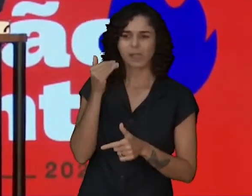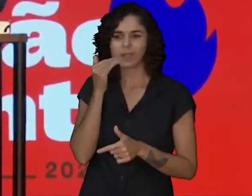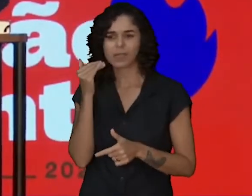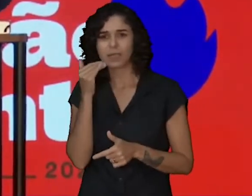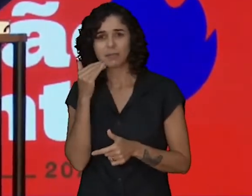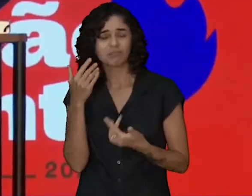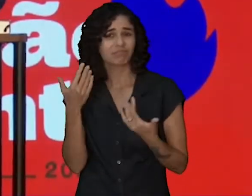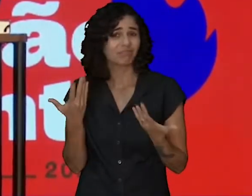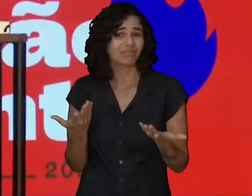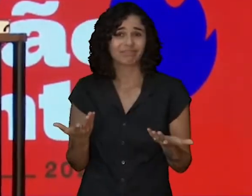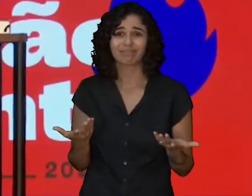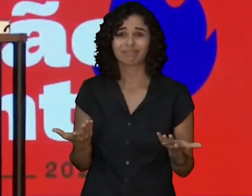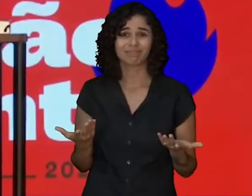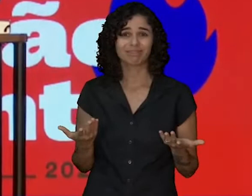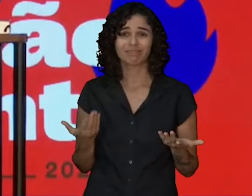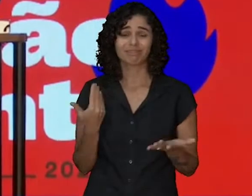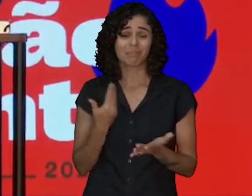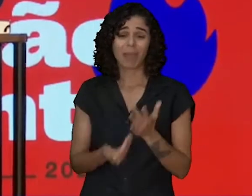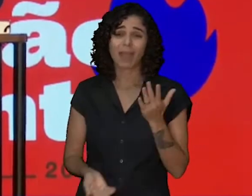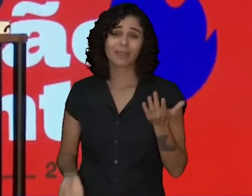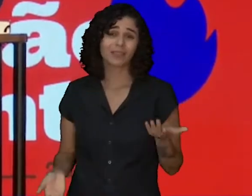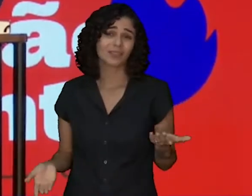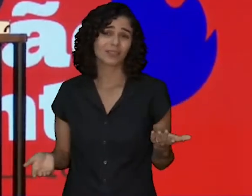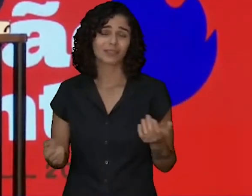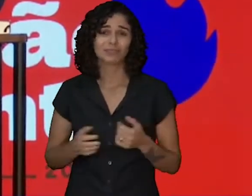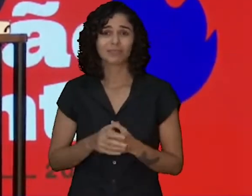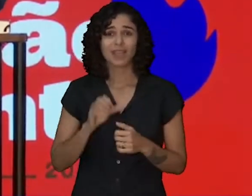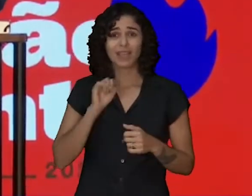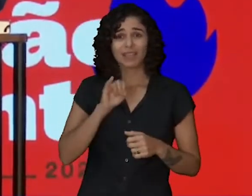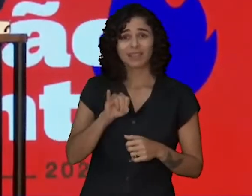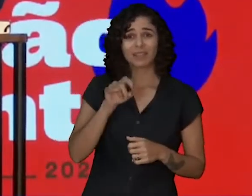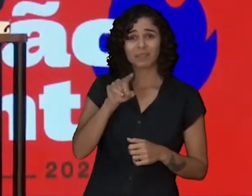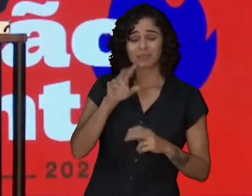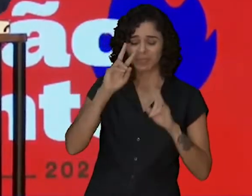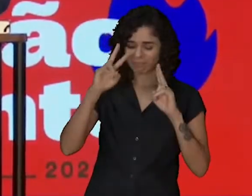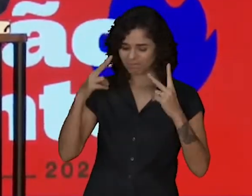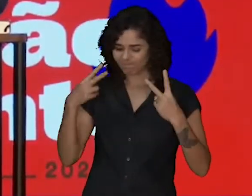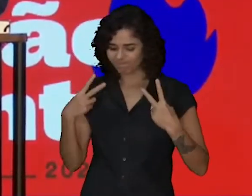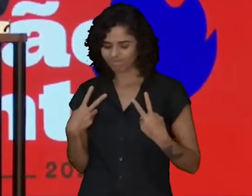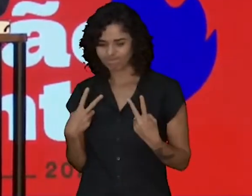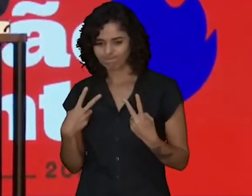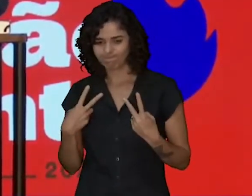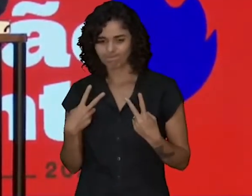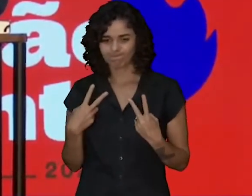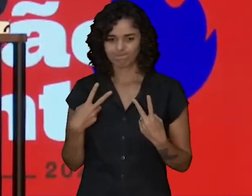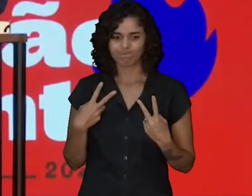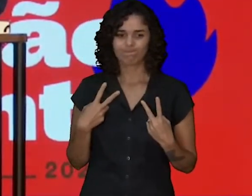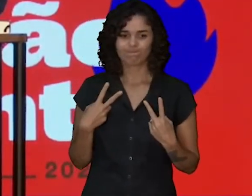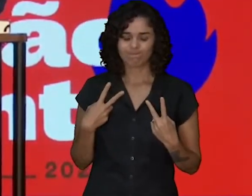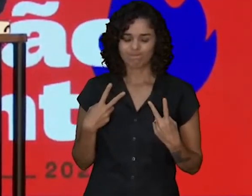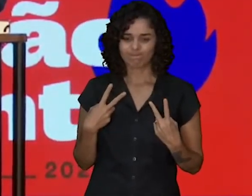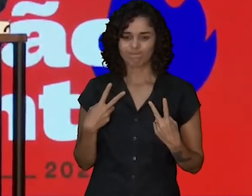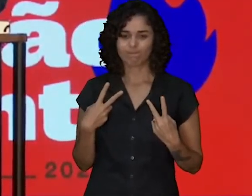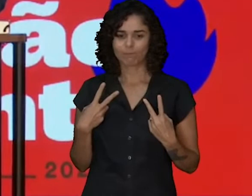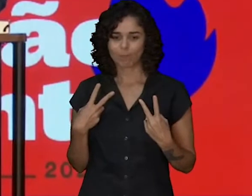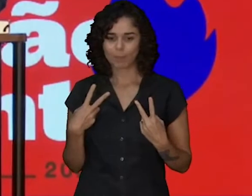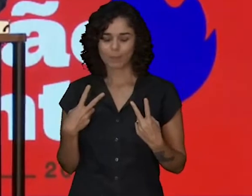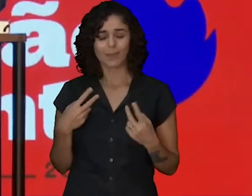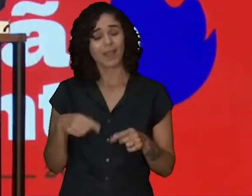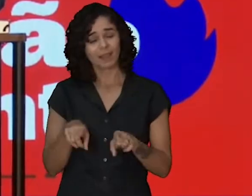Se você olhar para as suas próprias preferências, você vai se perder.